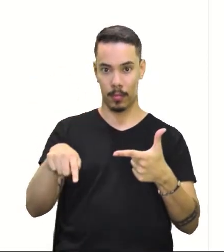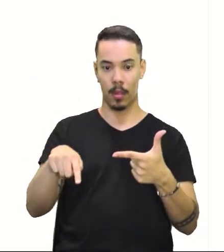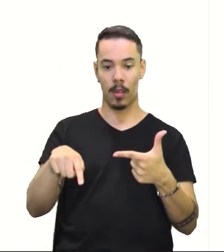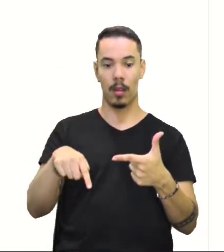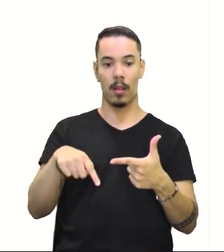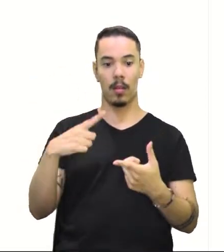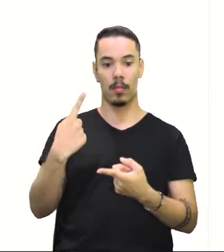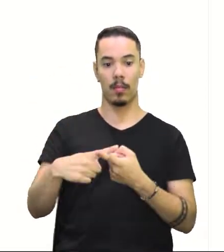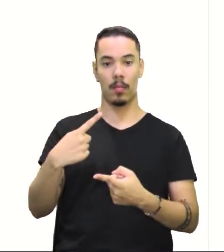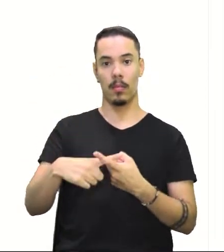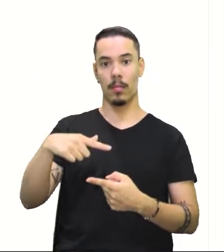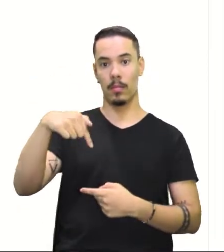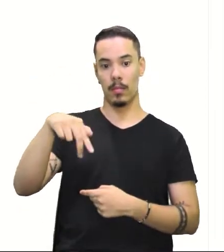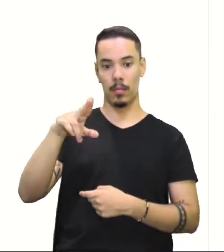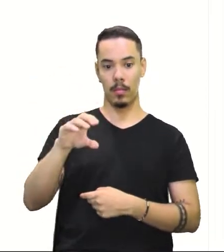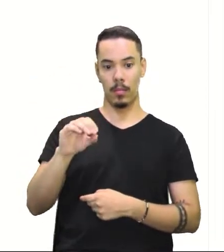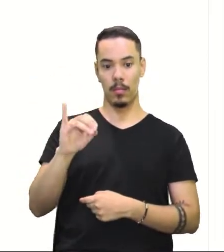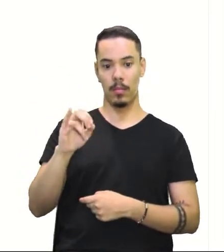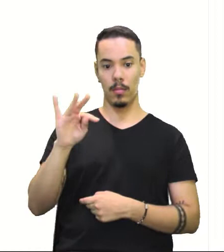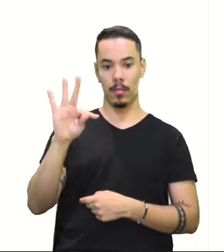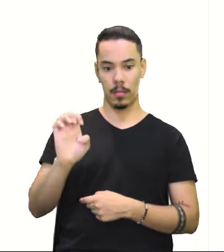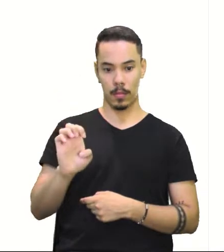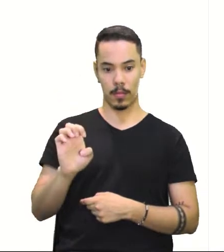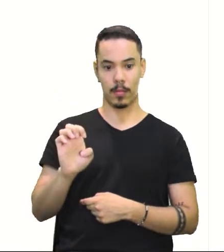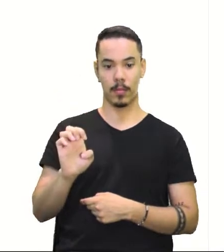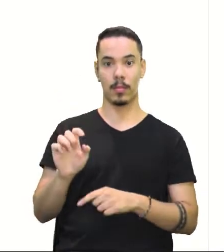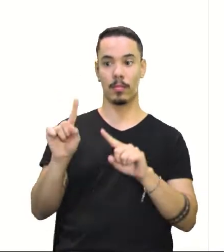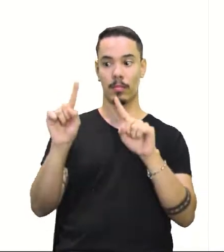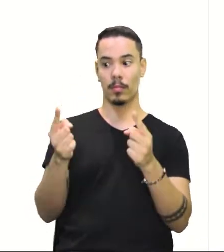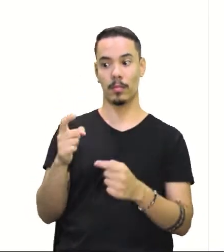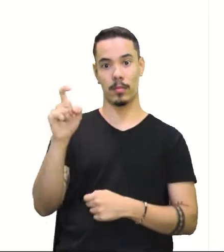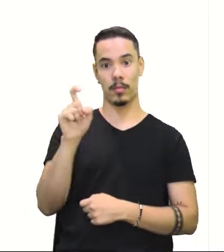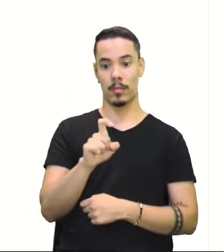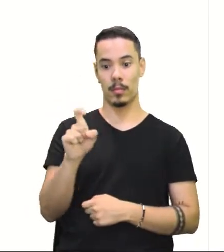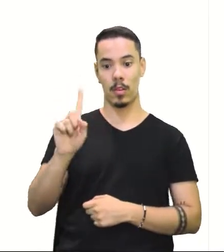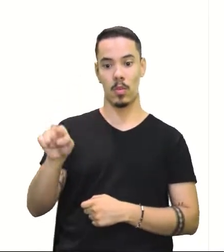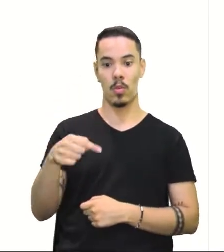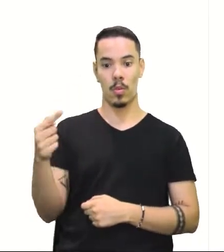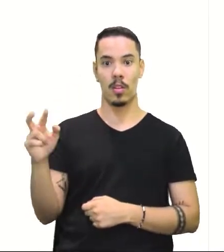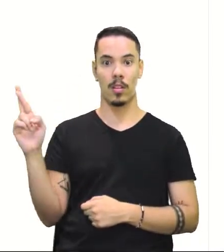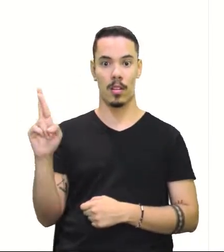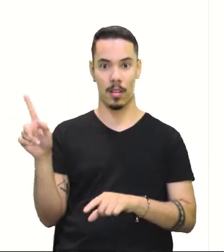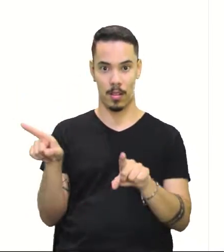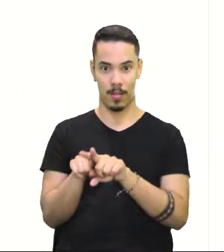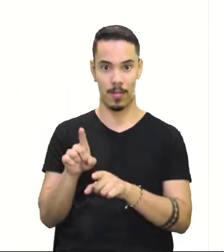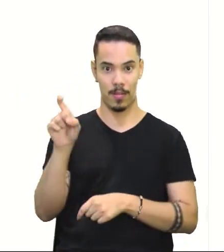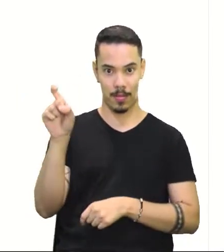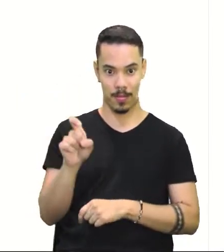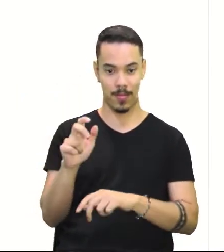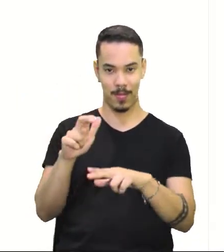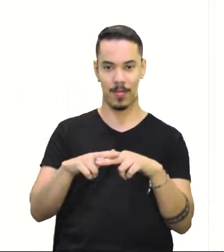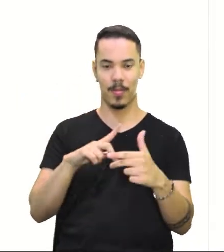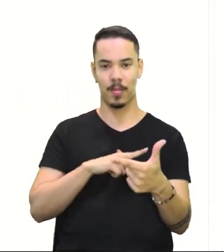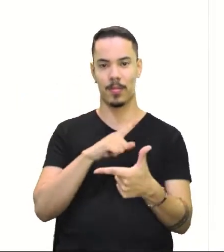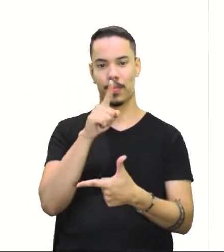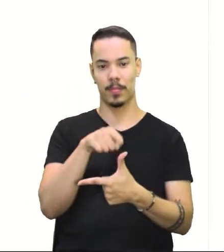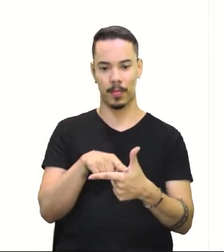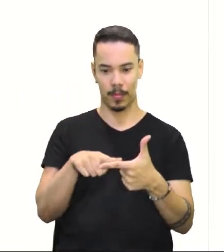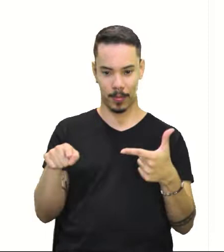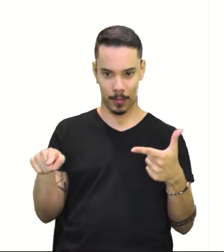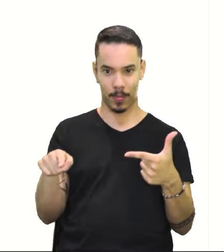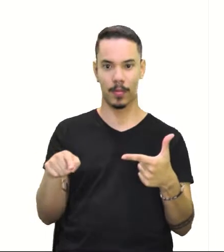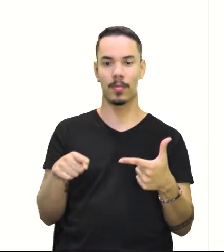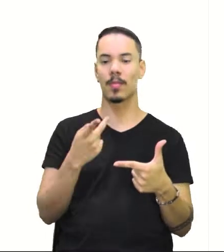quociente é aquele meu Q de X. Isso. O resto é aquele meu R de X. X. Então, quando eu tenho a divisão lá, né? A gente tem